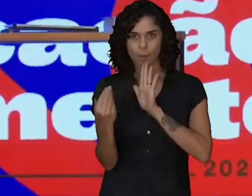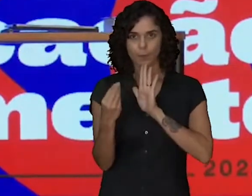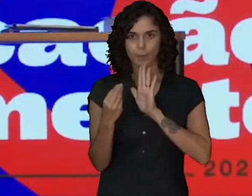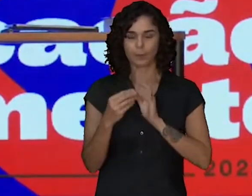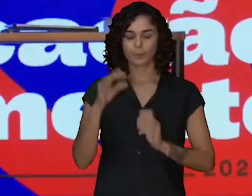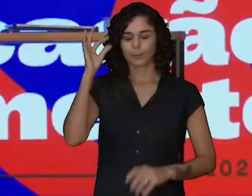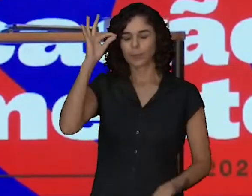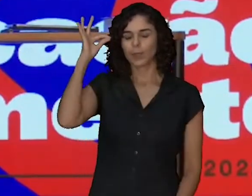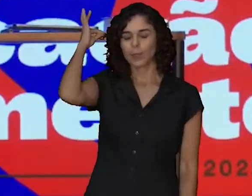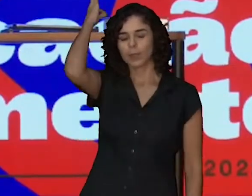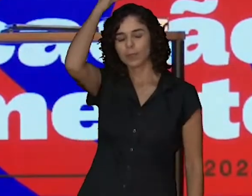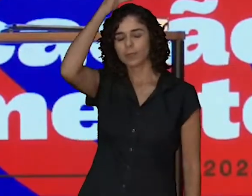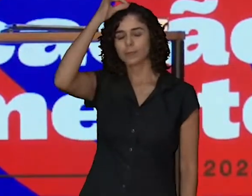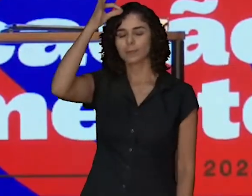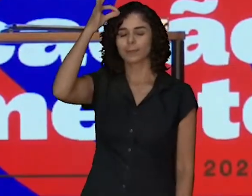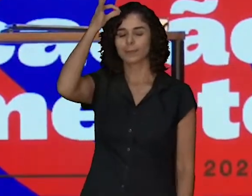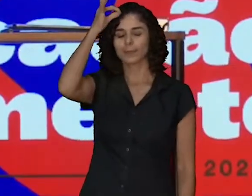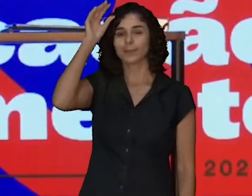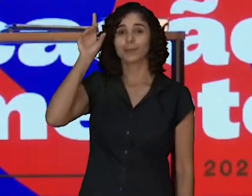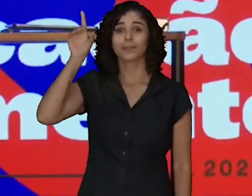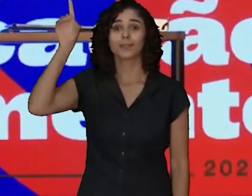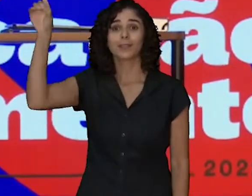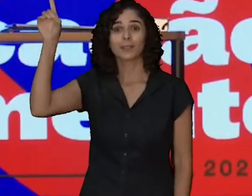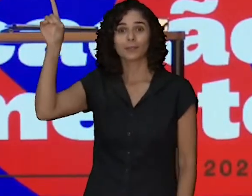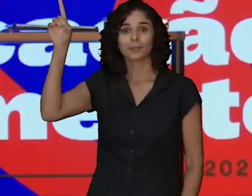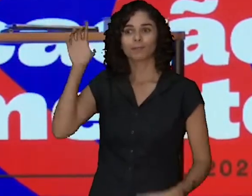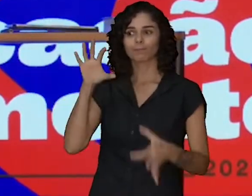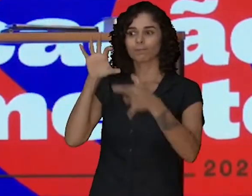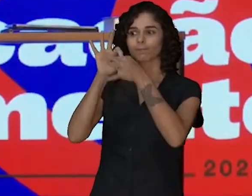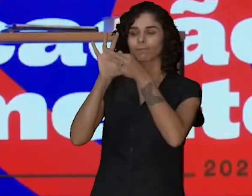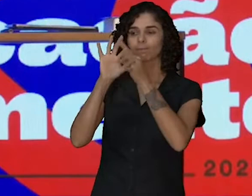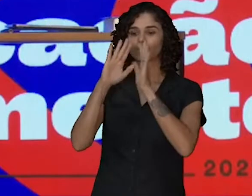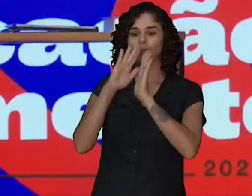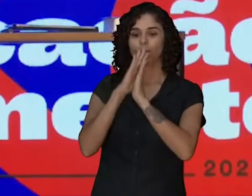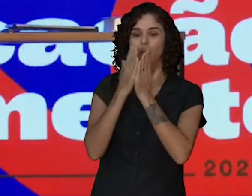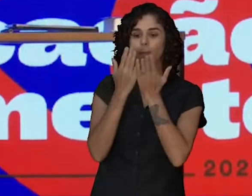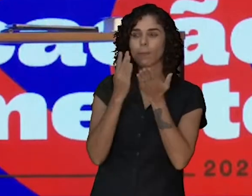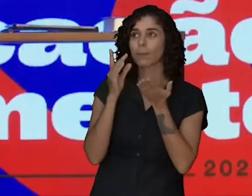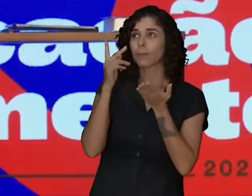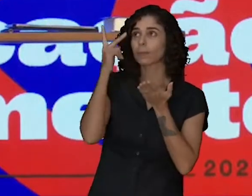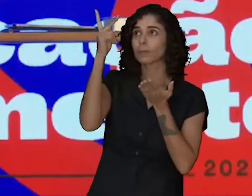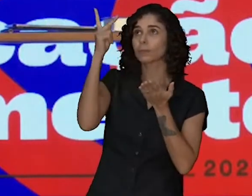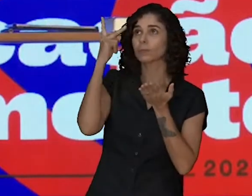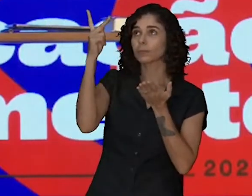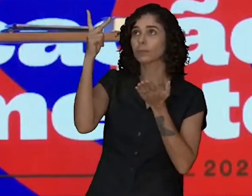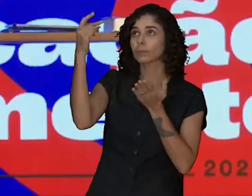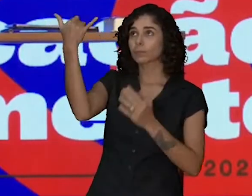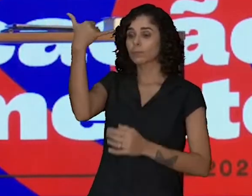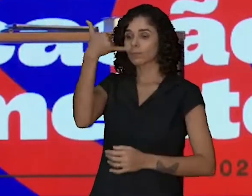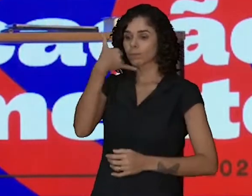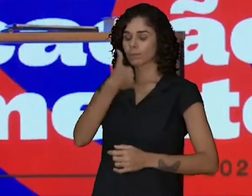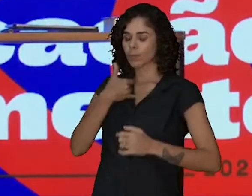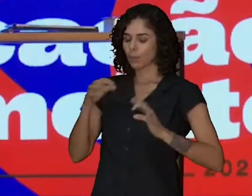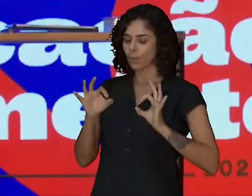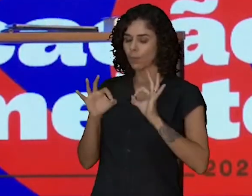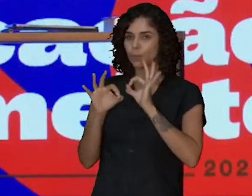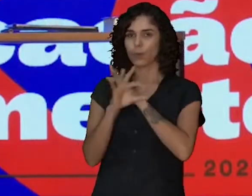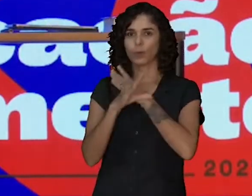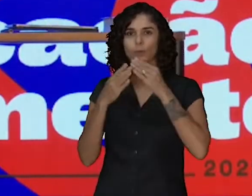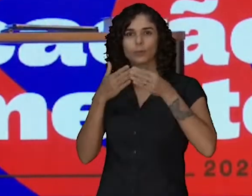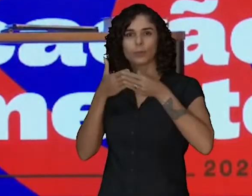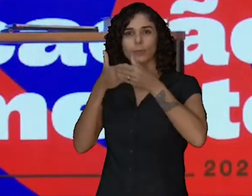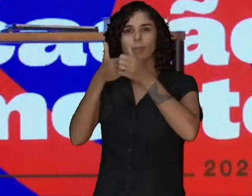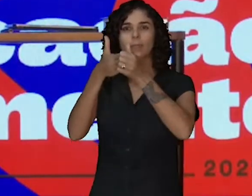firmado na Tua palavra, eu estou pronto para ser guiado